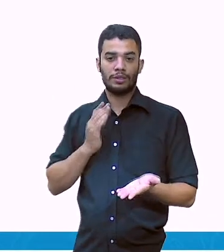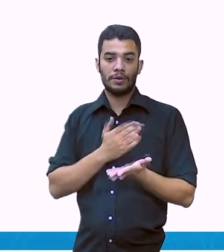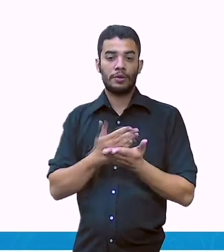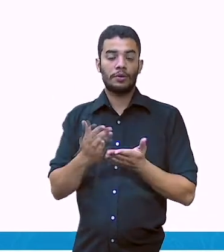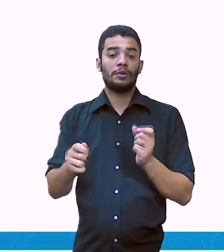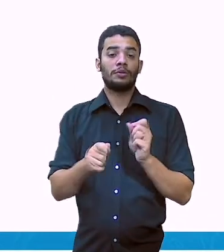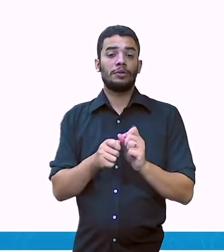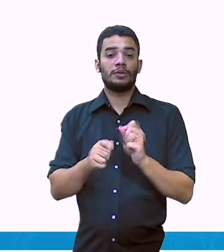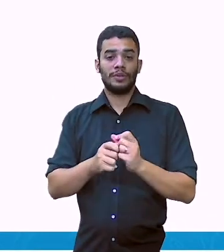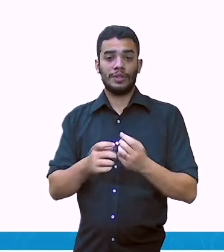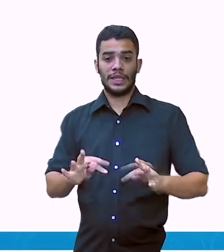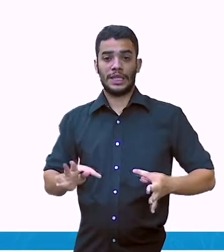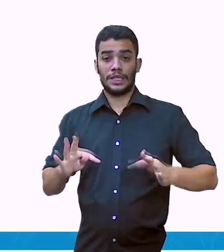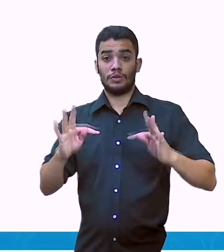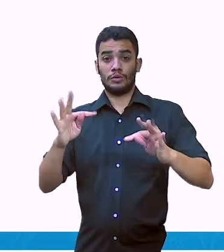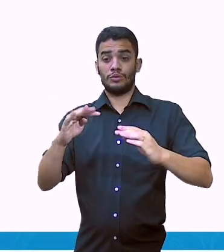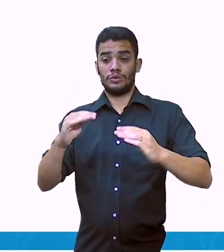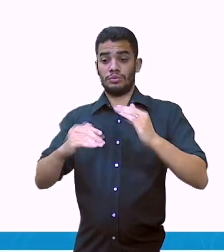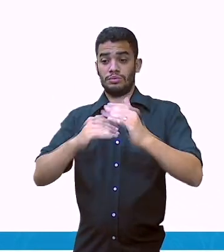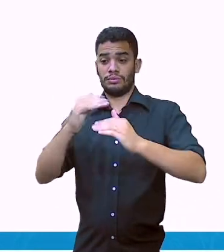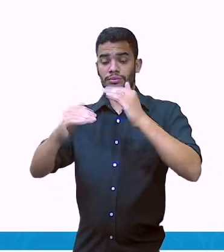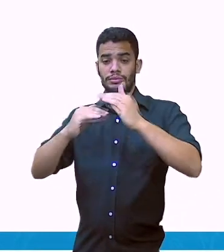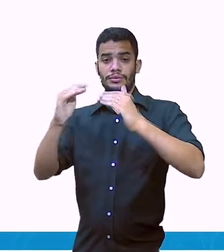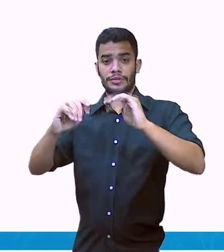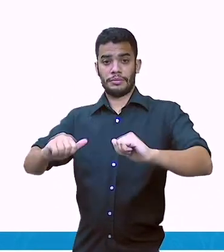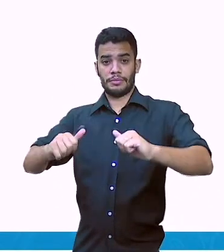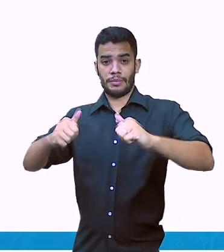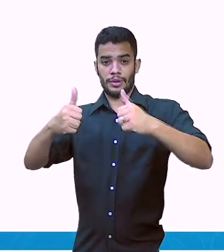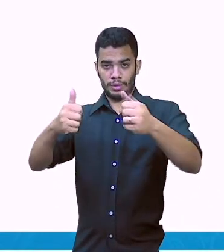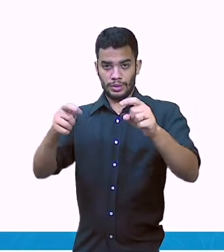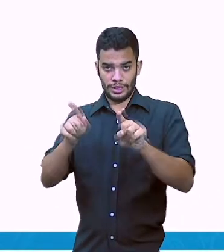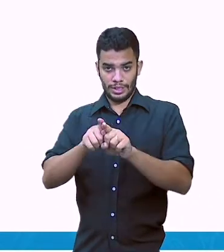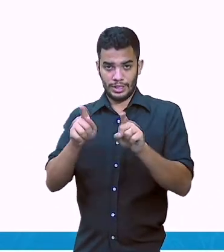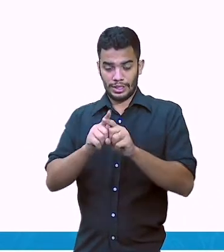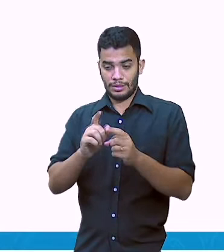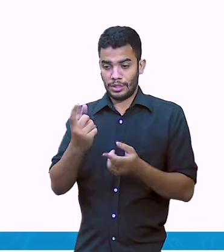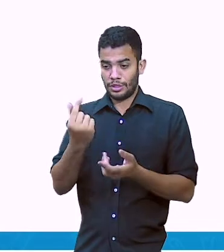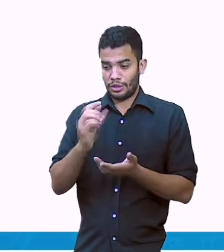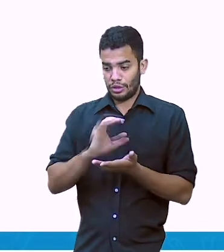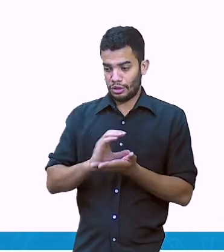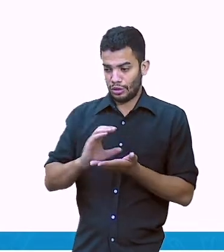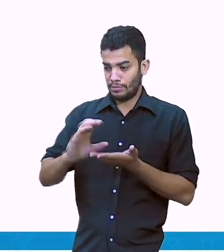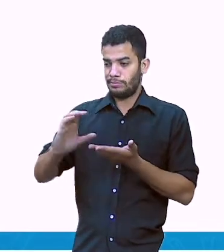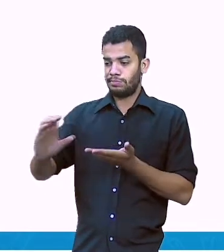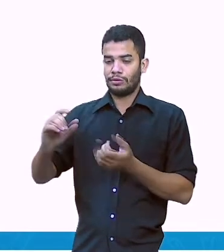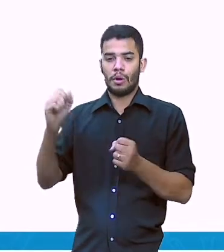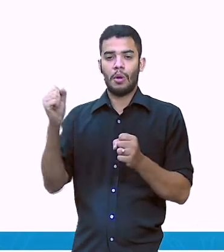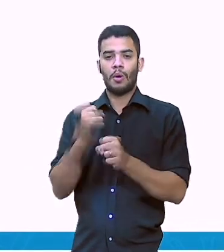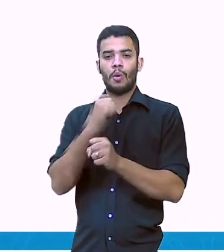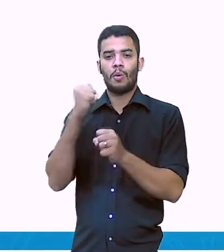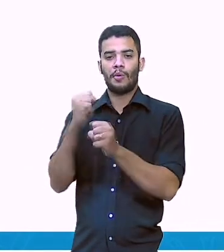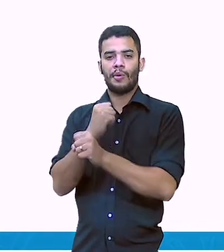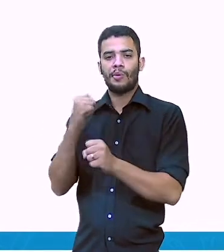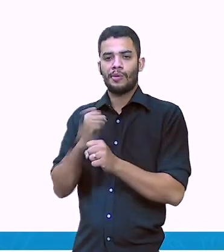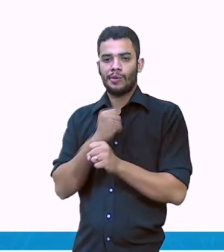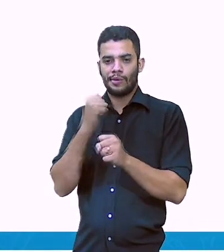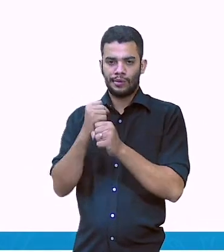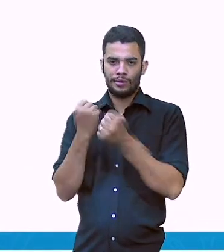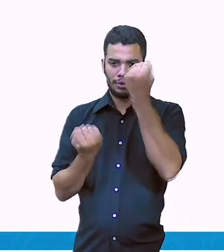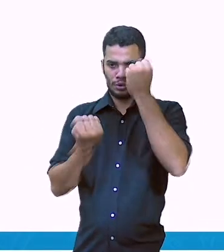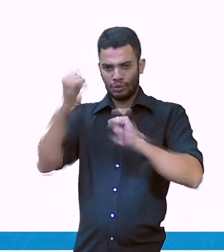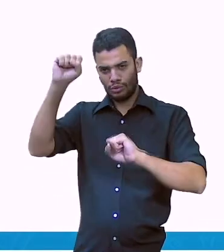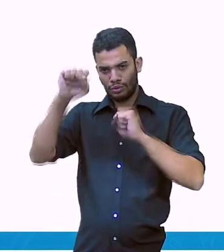e investimento em indústria, bancos, ferrovias e